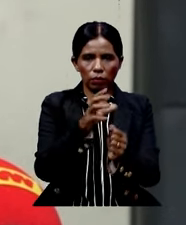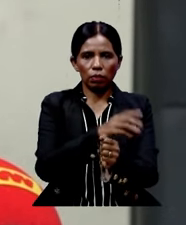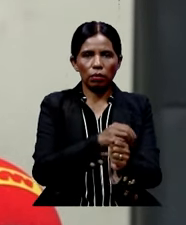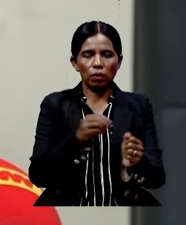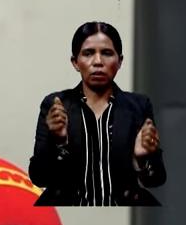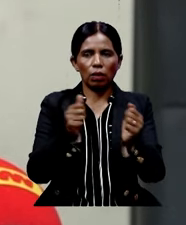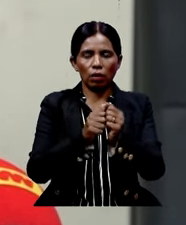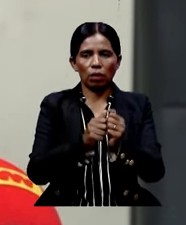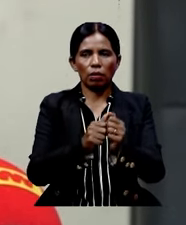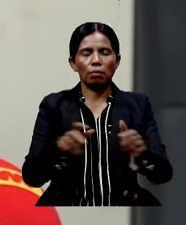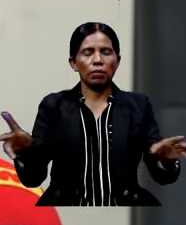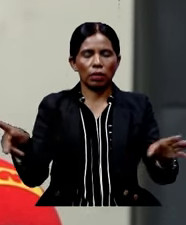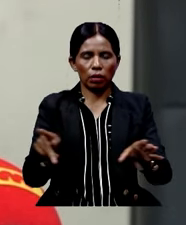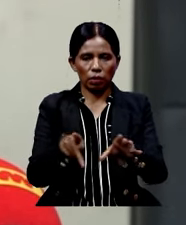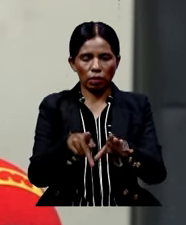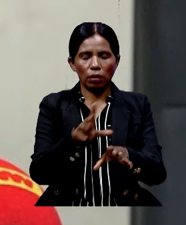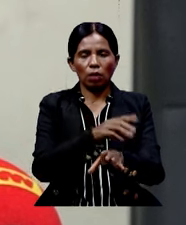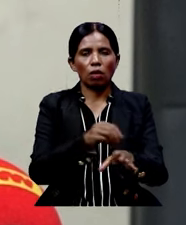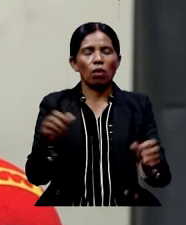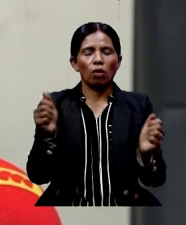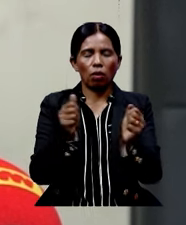ho presensa inspektor eskolar sira.